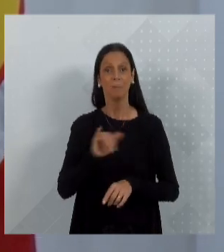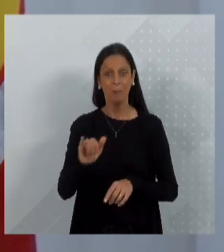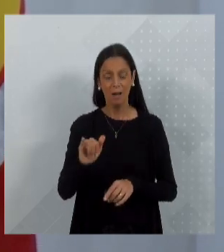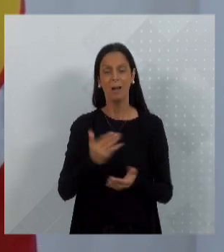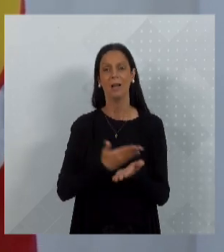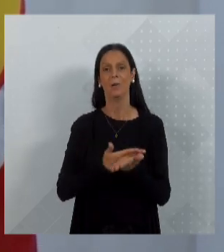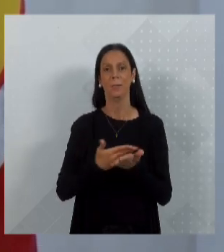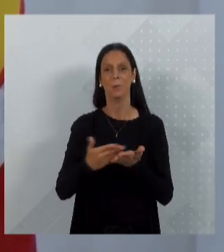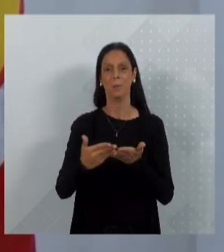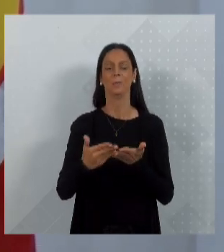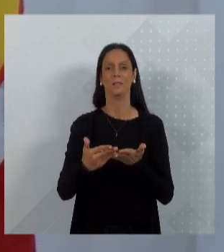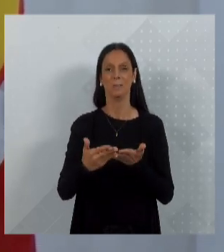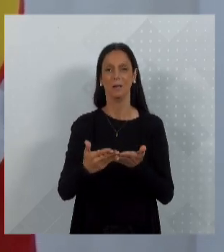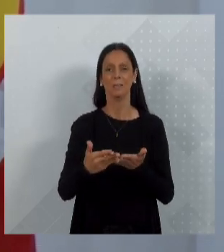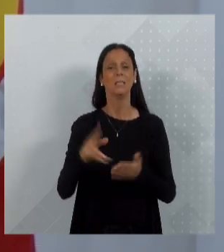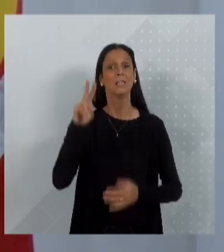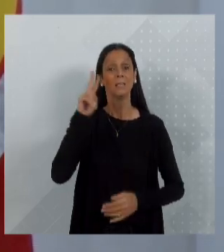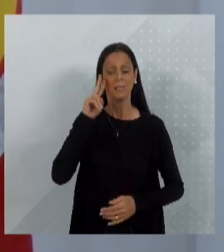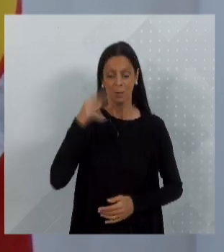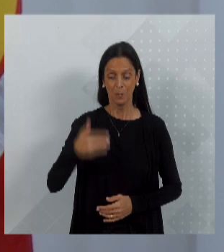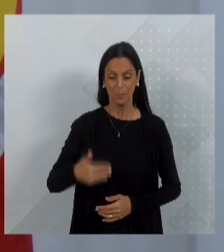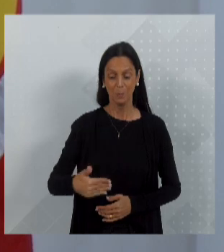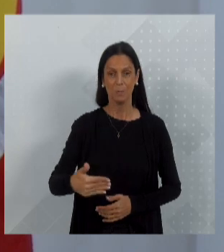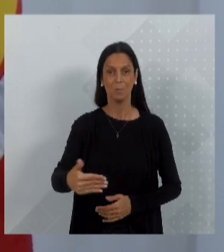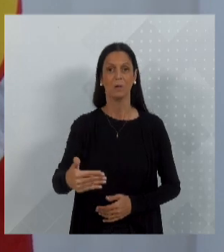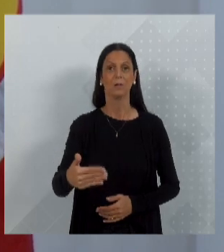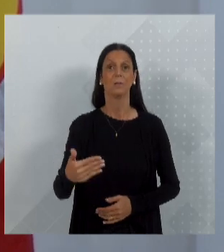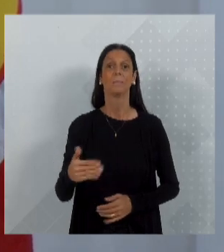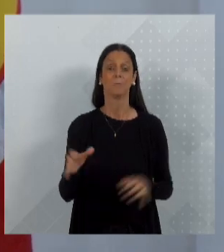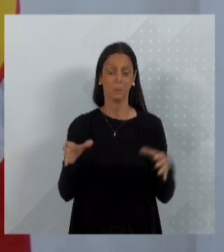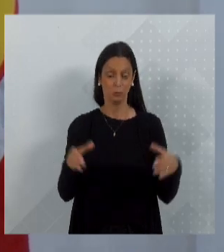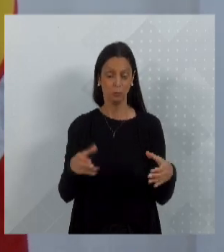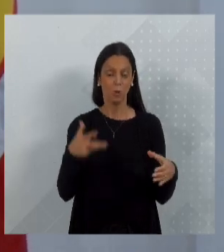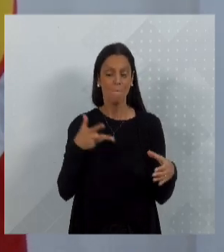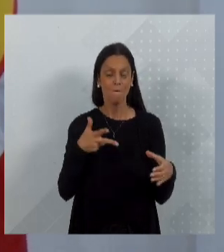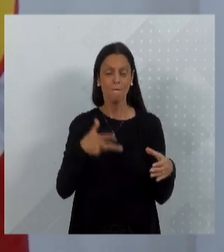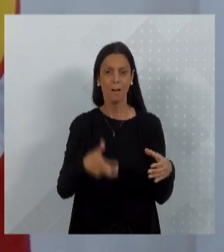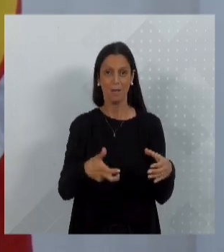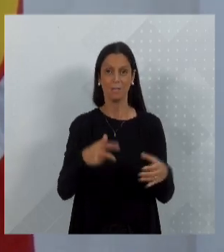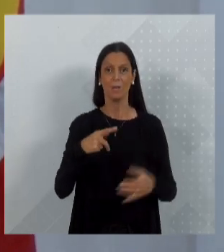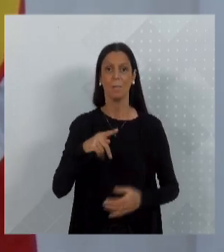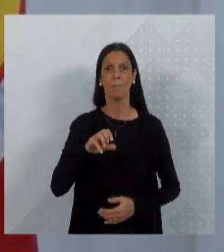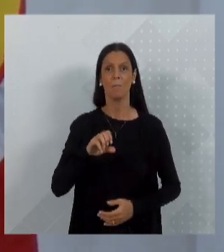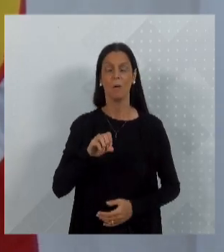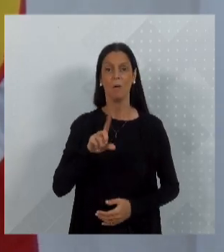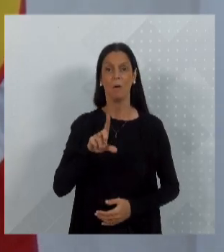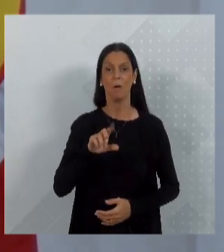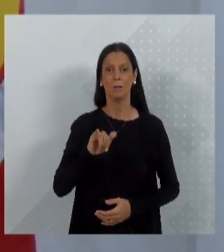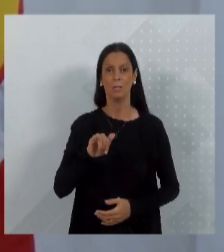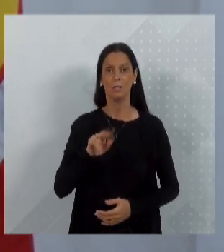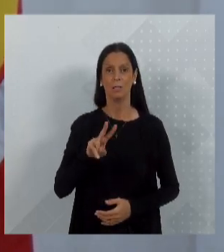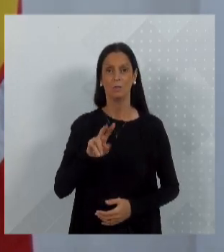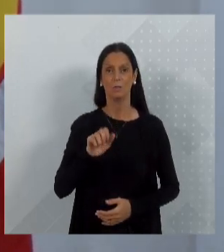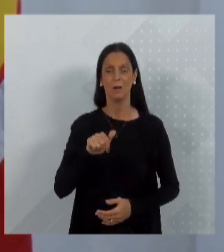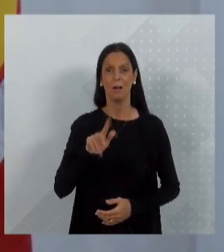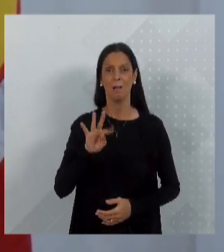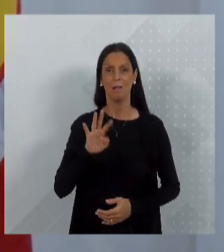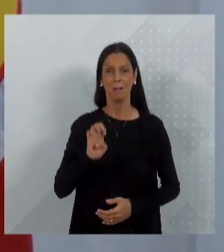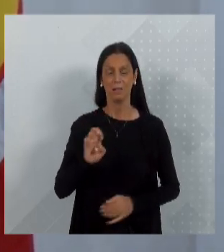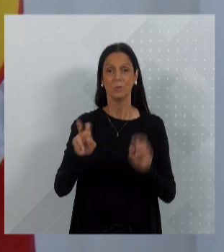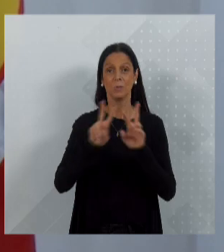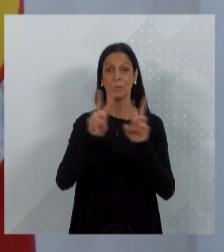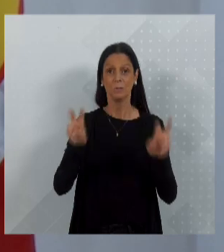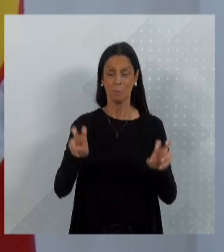a partir da próxima segunda-feira. Tanto a vacina polivalente contra a raiva também, porque a